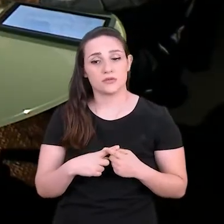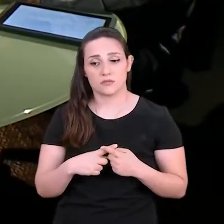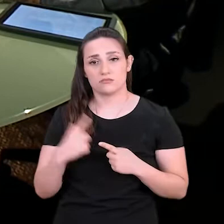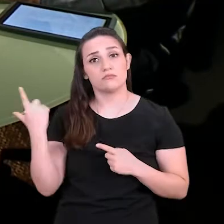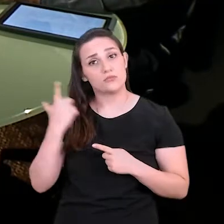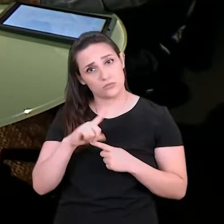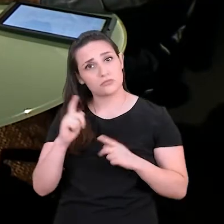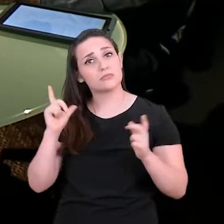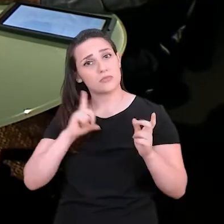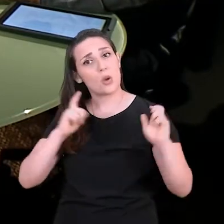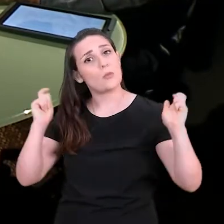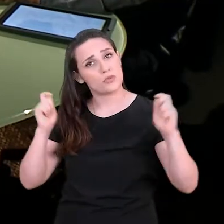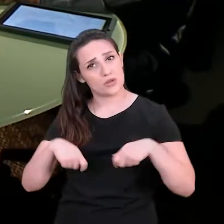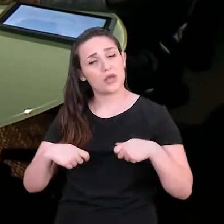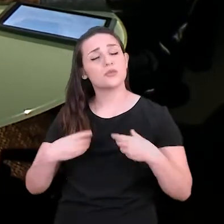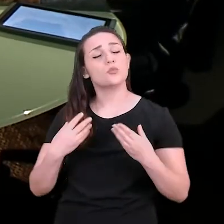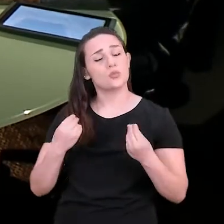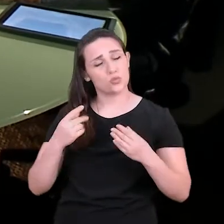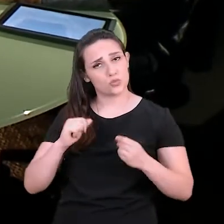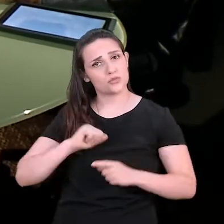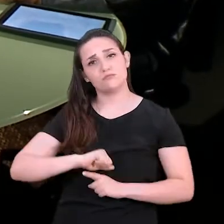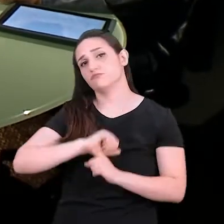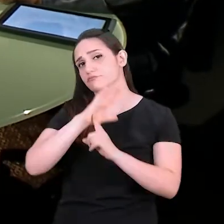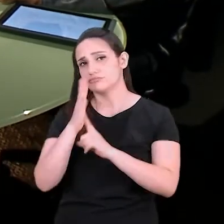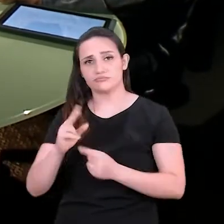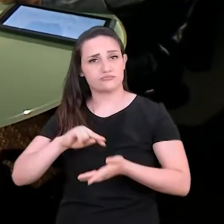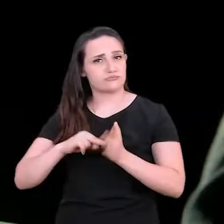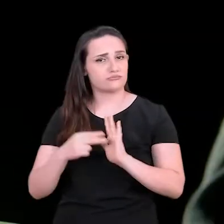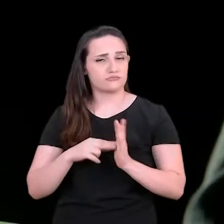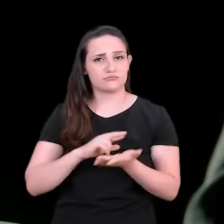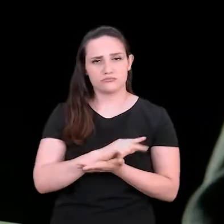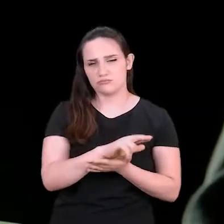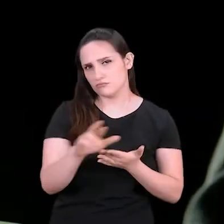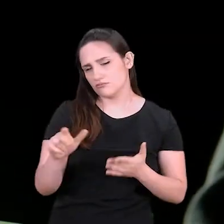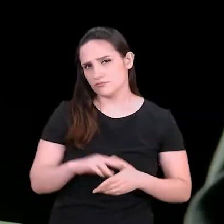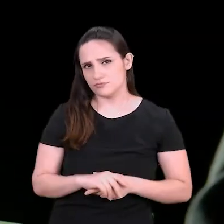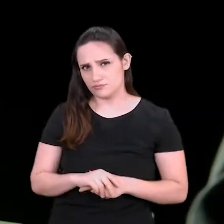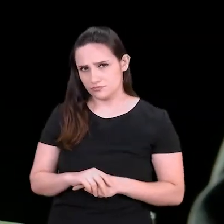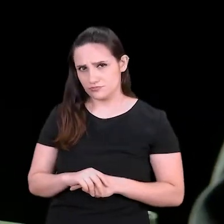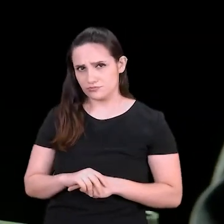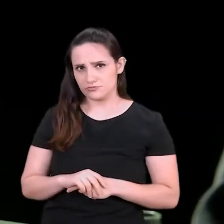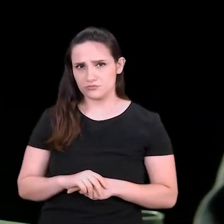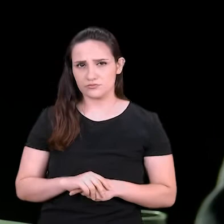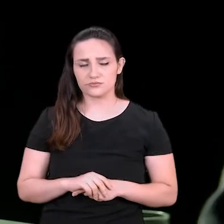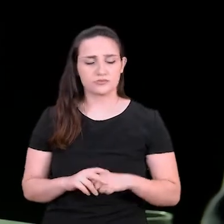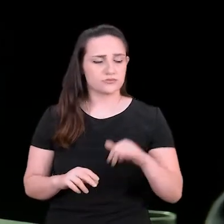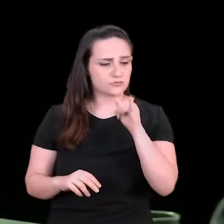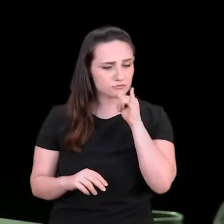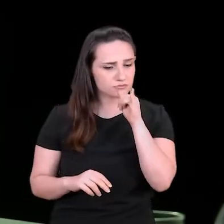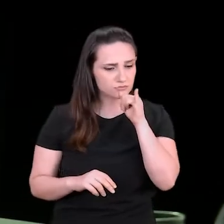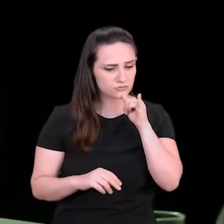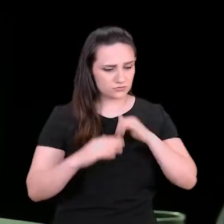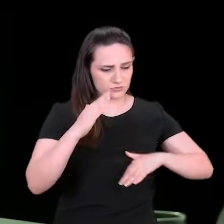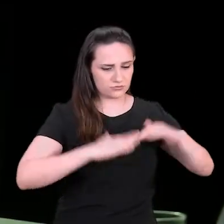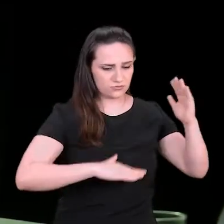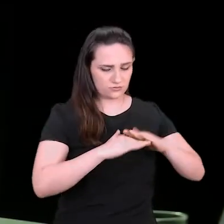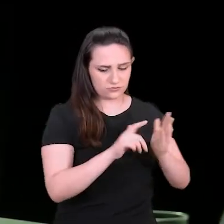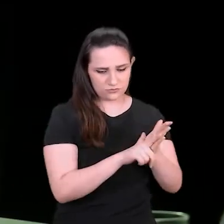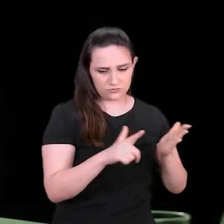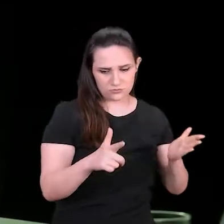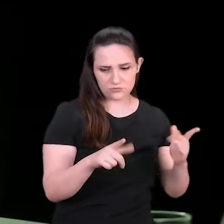próximas, a Antiverse abre um leque de possibilidades da mesma forma como o senhor falou. Isso possibilidades para os jornalistas e para o